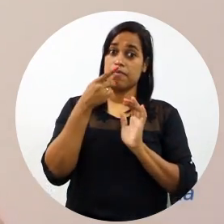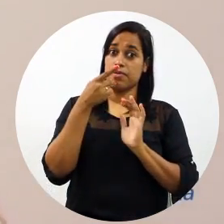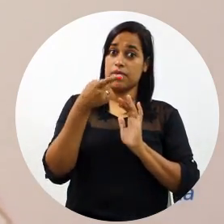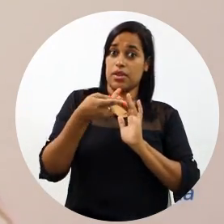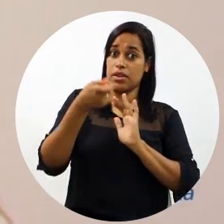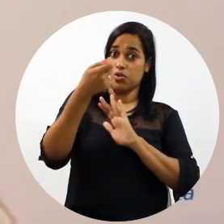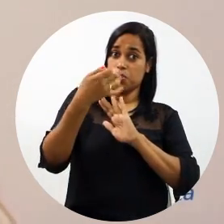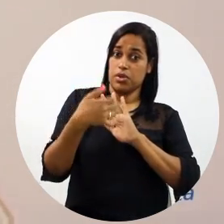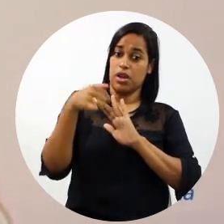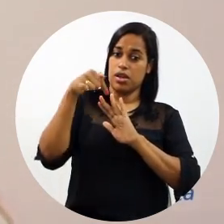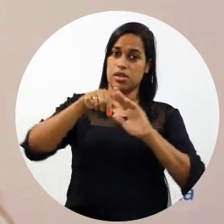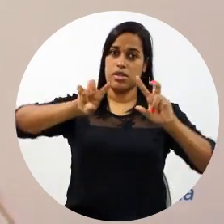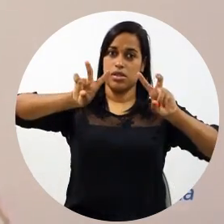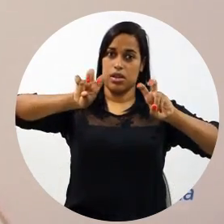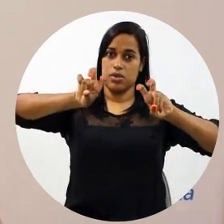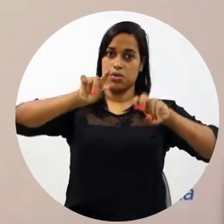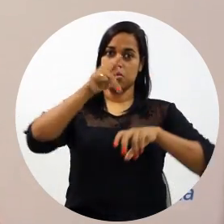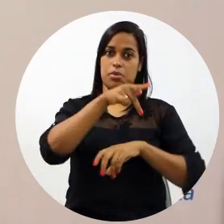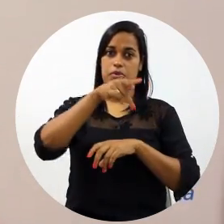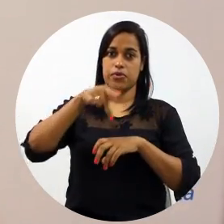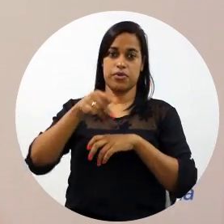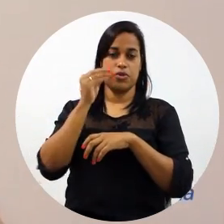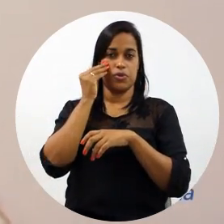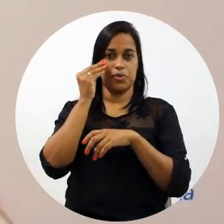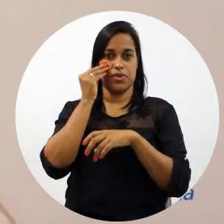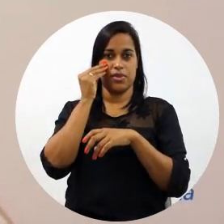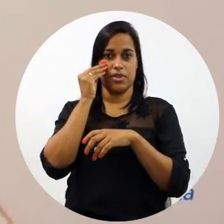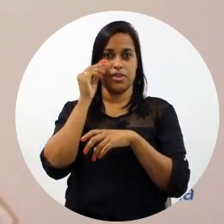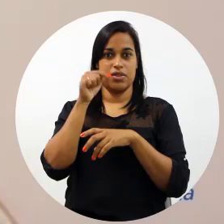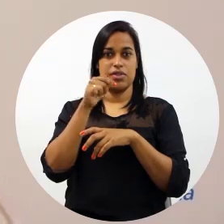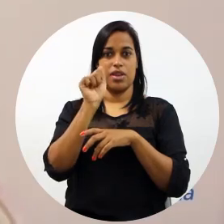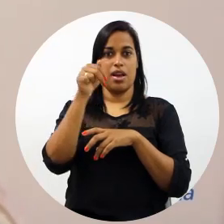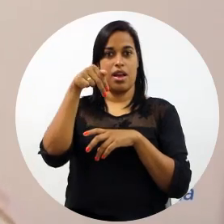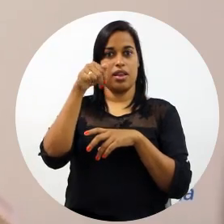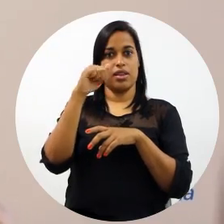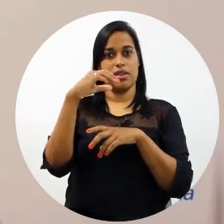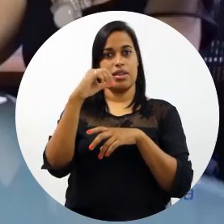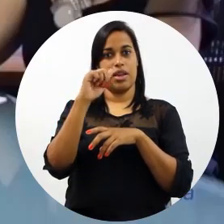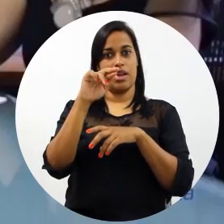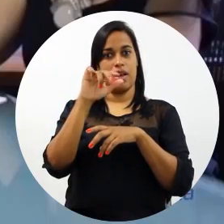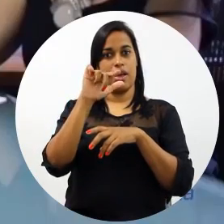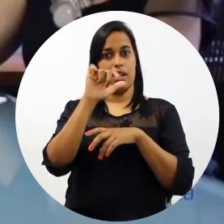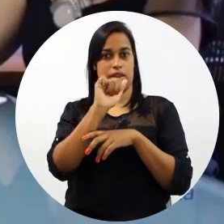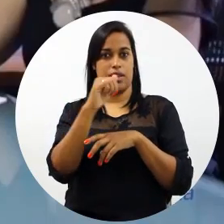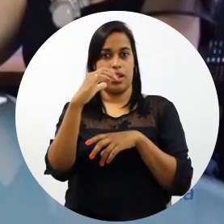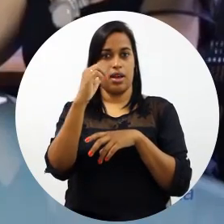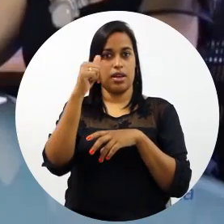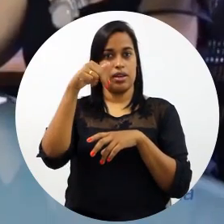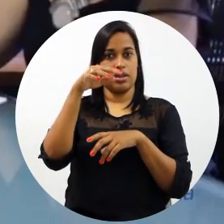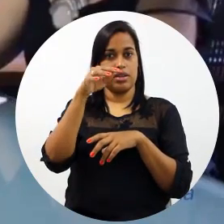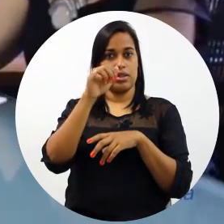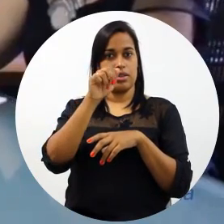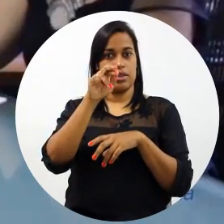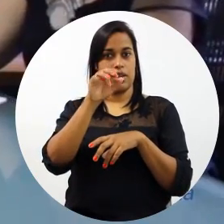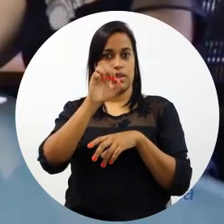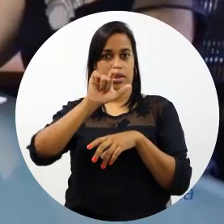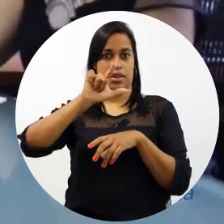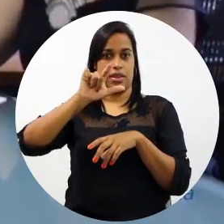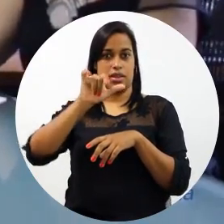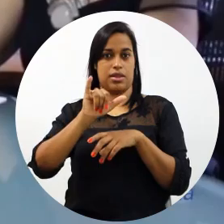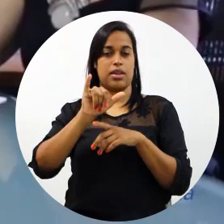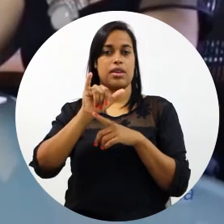esse assunto, eu convidei a professora, também especialista na área, Ana Carla Cantarelli. Obrigada, Ana Carla, por ter